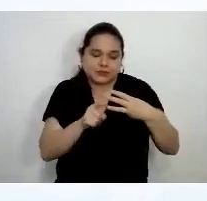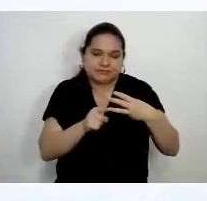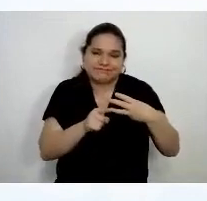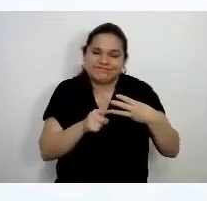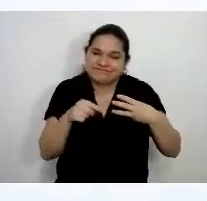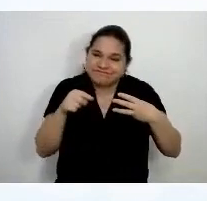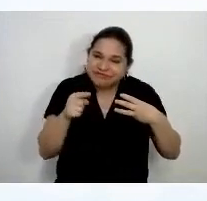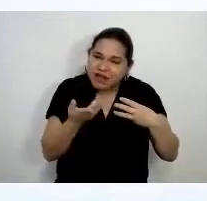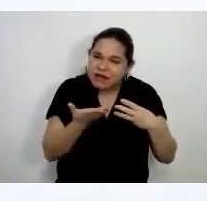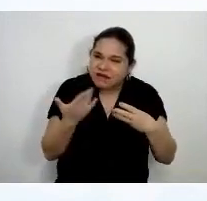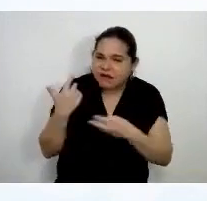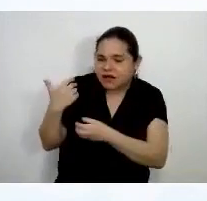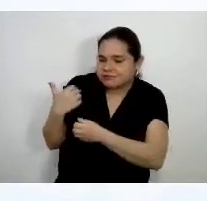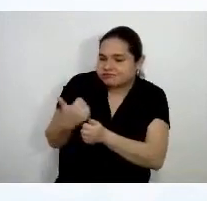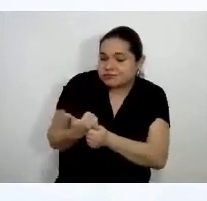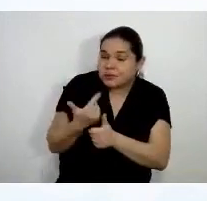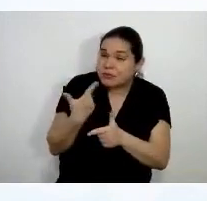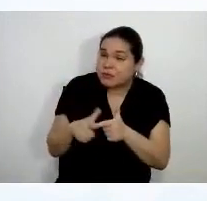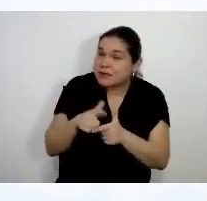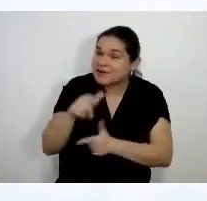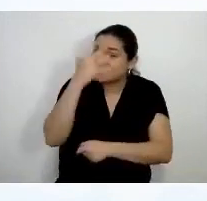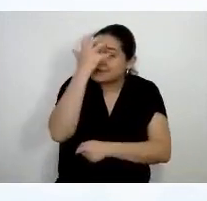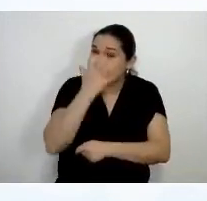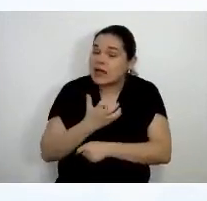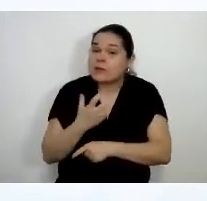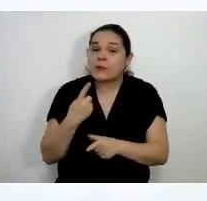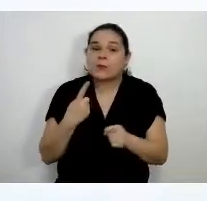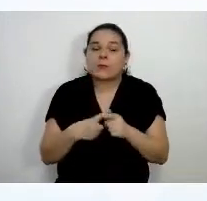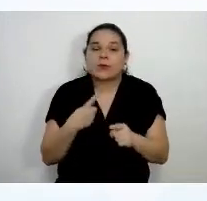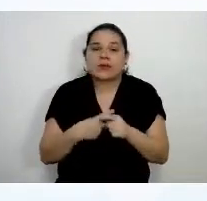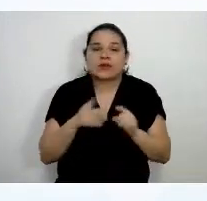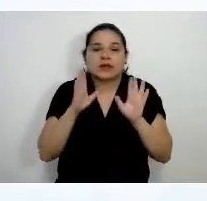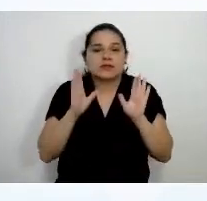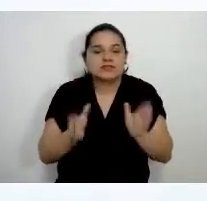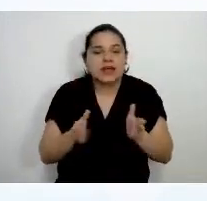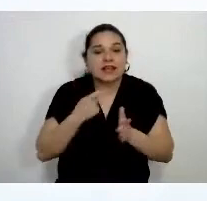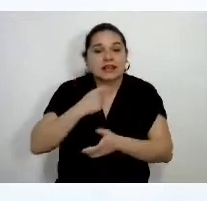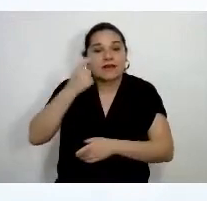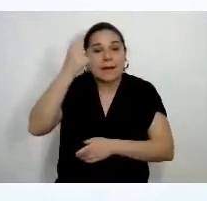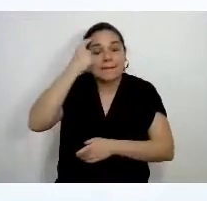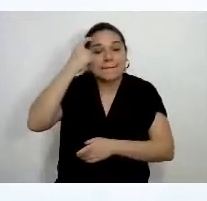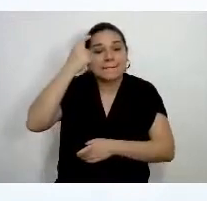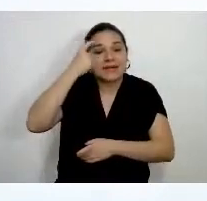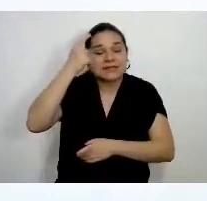problema muito sério, porque já estava até pensando em começar